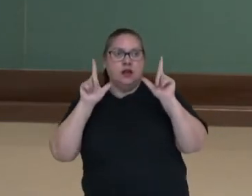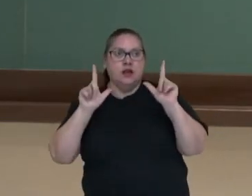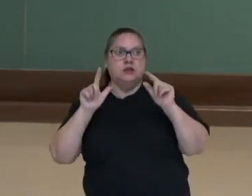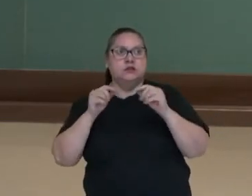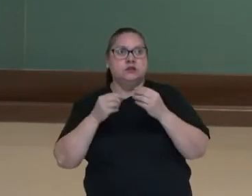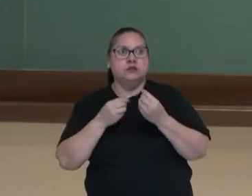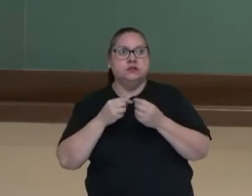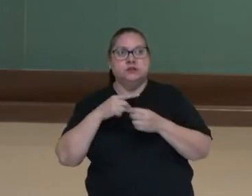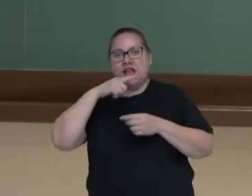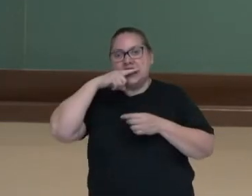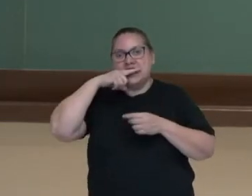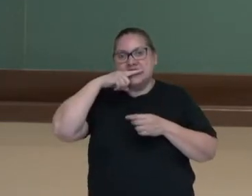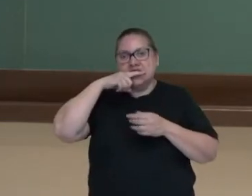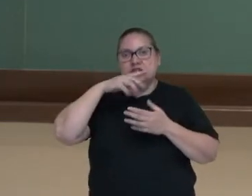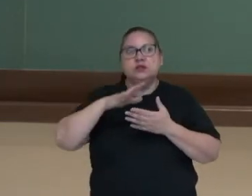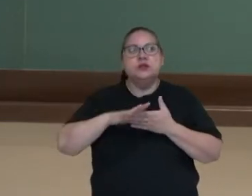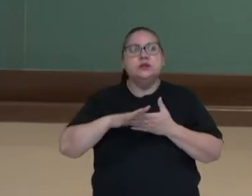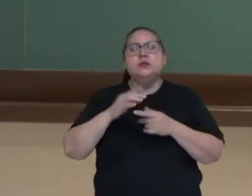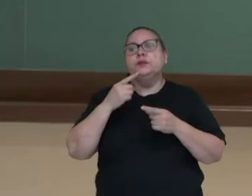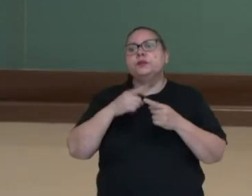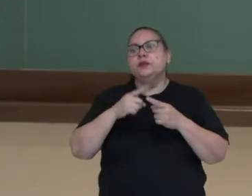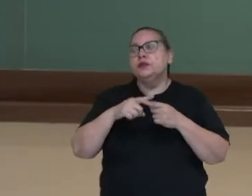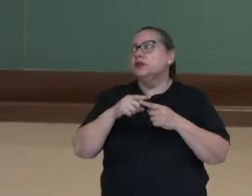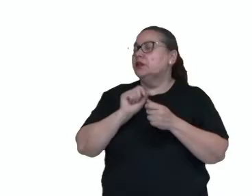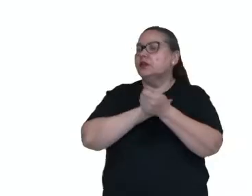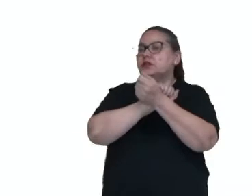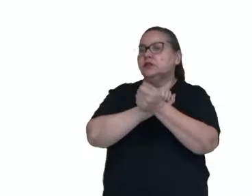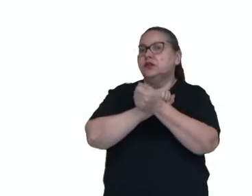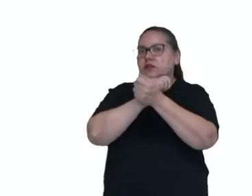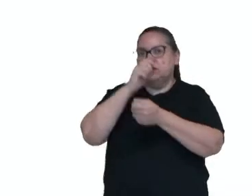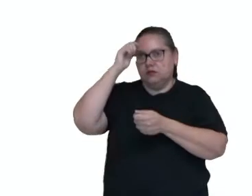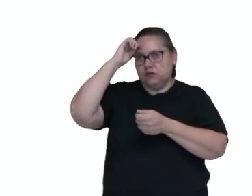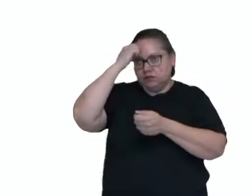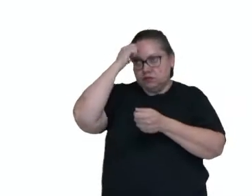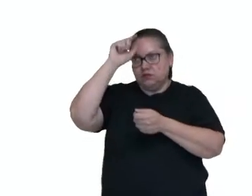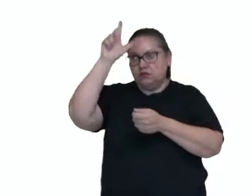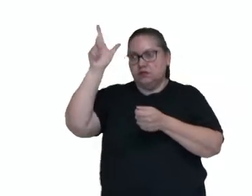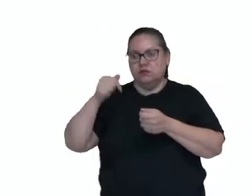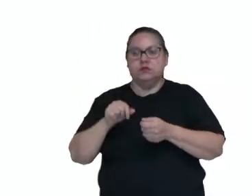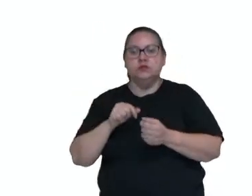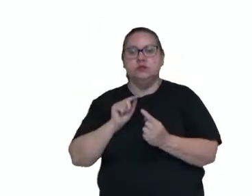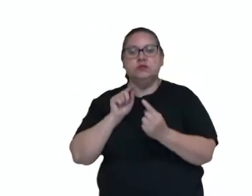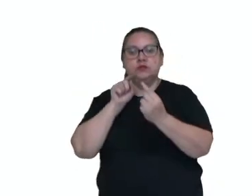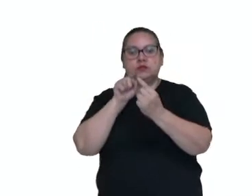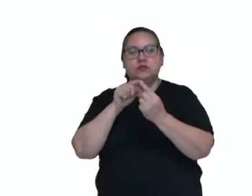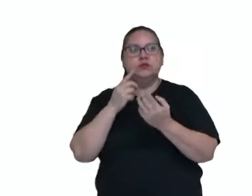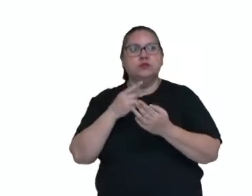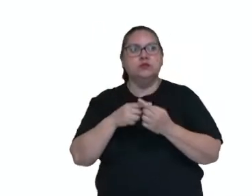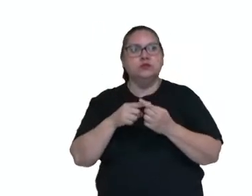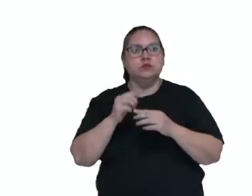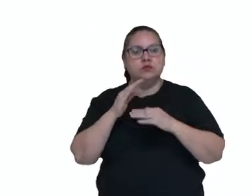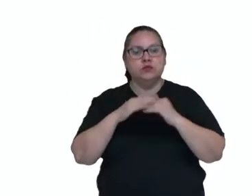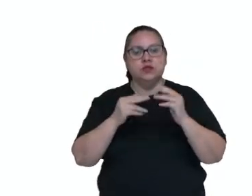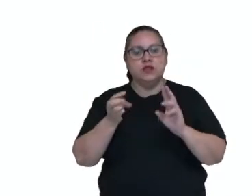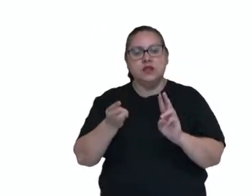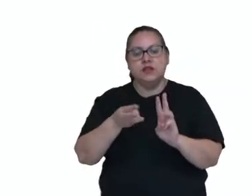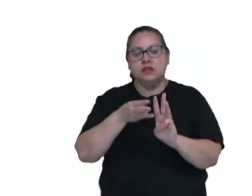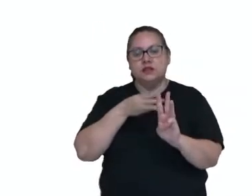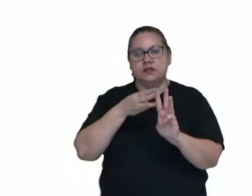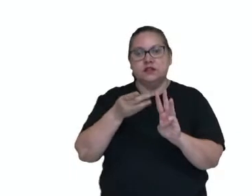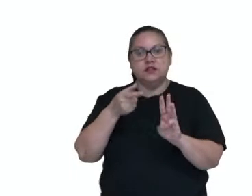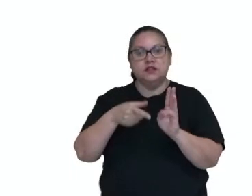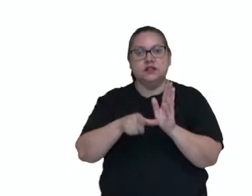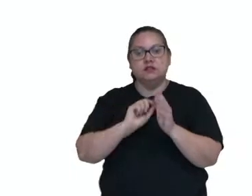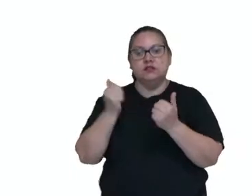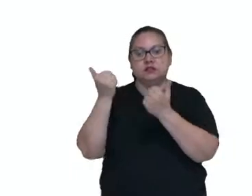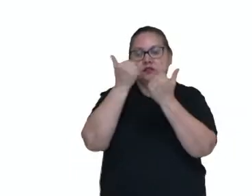a cana-de-açúcar. E por que a escravidão africana? Então ela tem alguns motivos que no início a mão de obra era indígena e foi